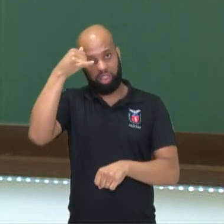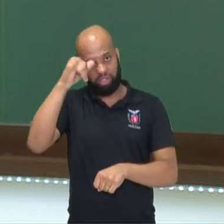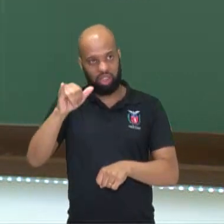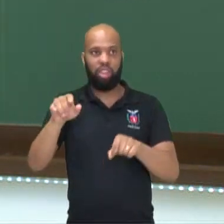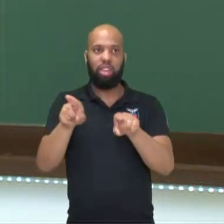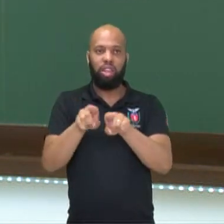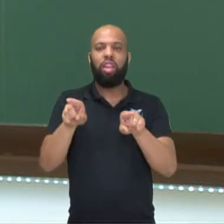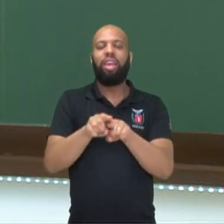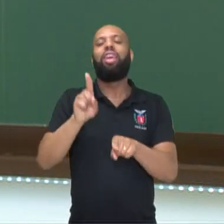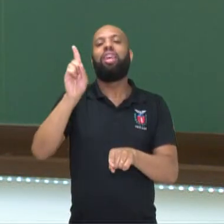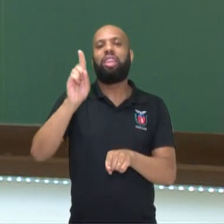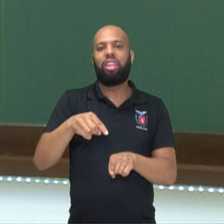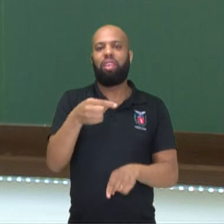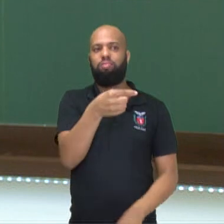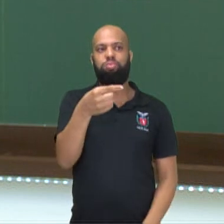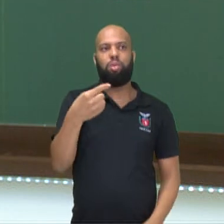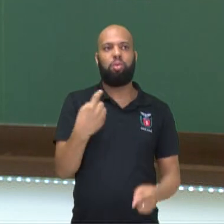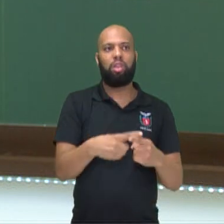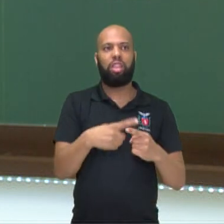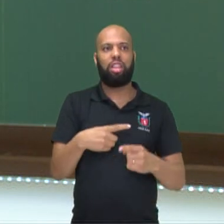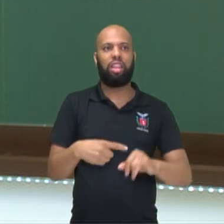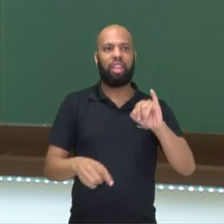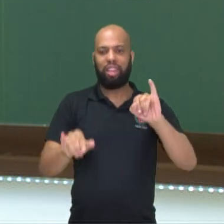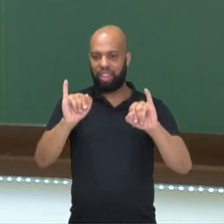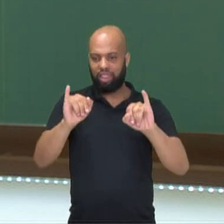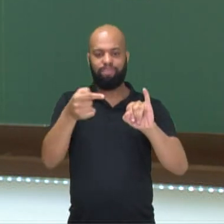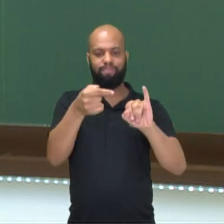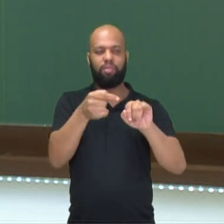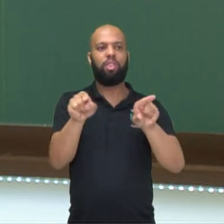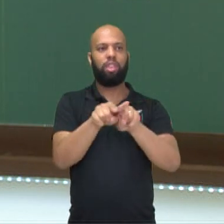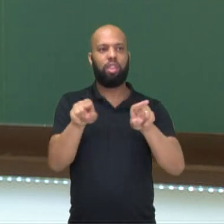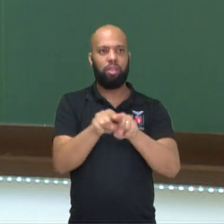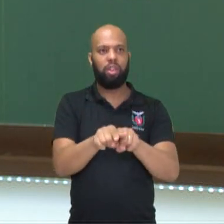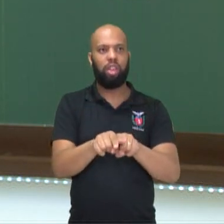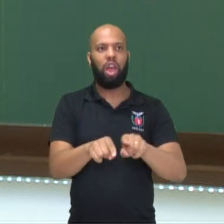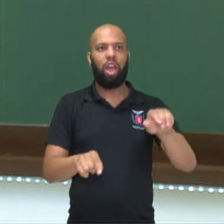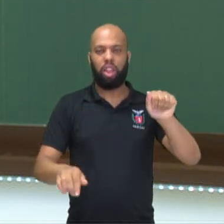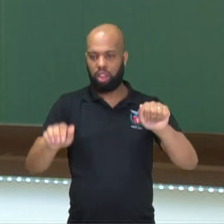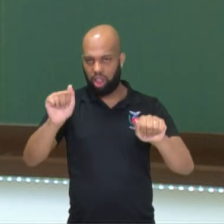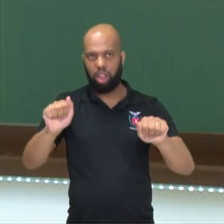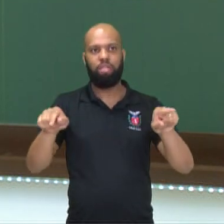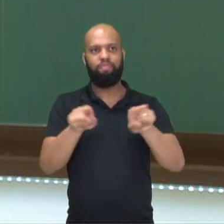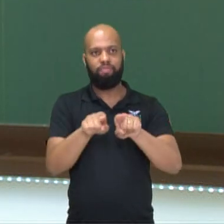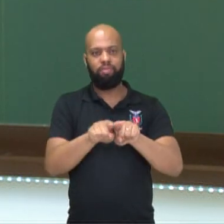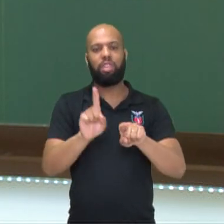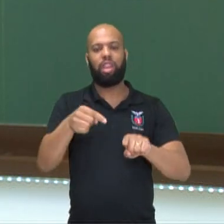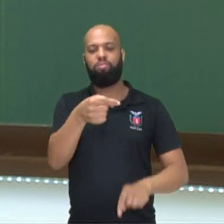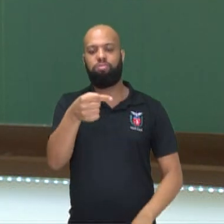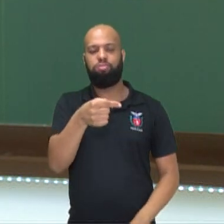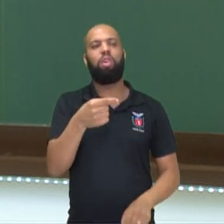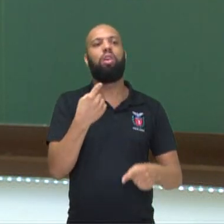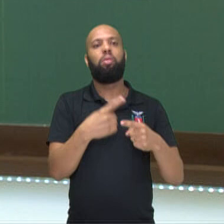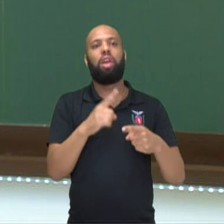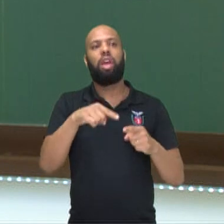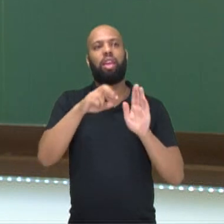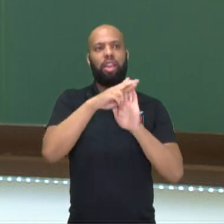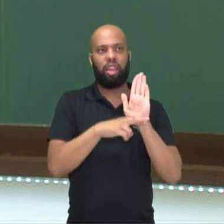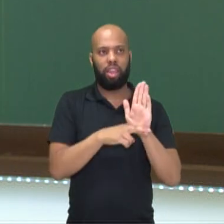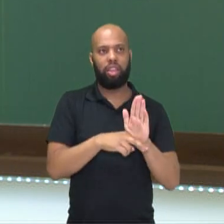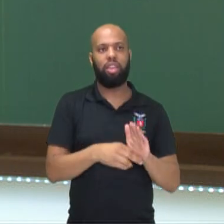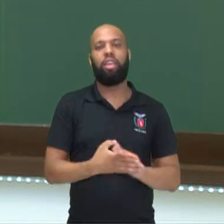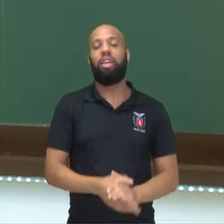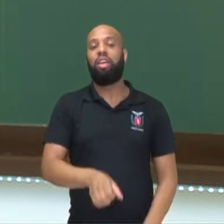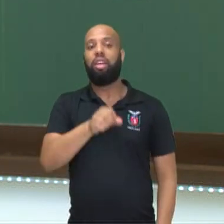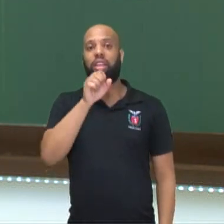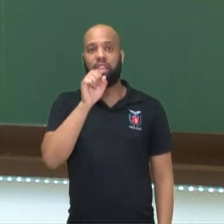Supra-auricular. Essas palavras todas são hifenizadas devido a essa regrinha.